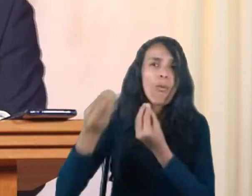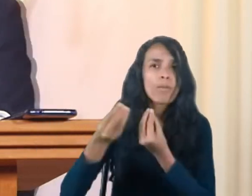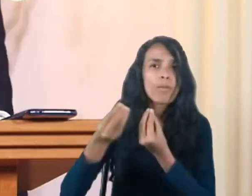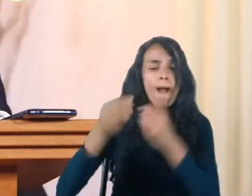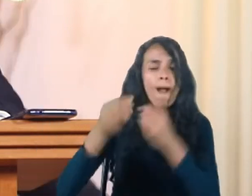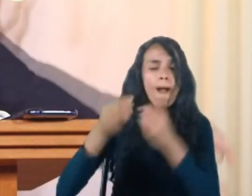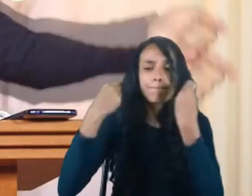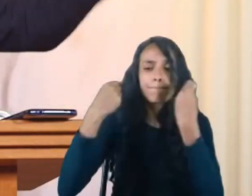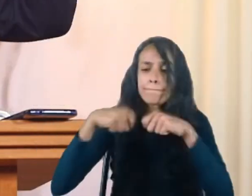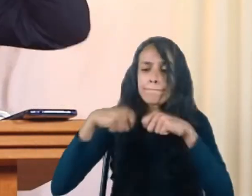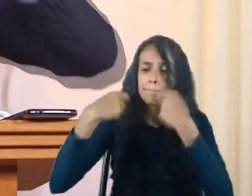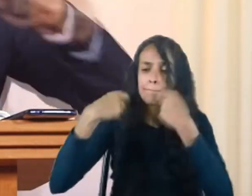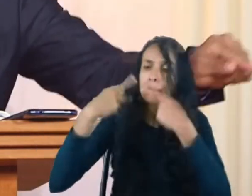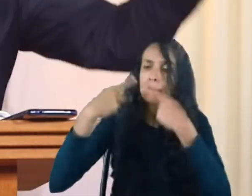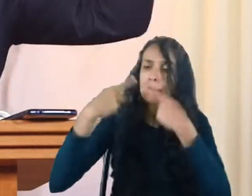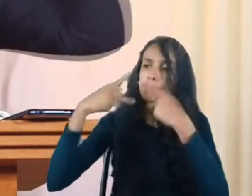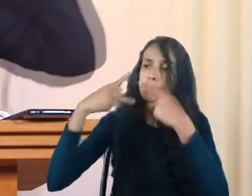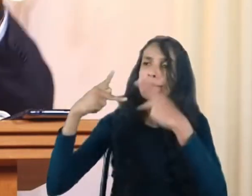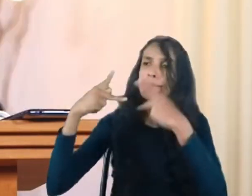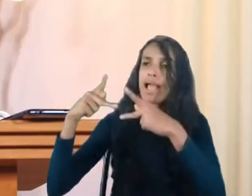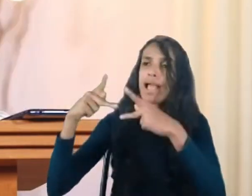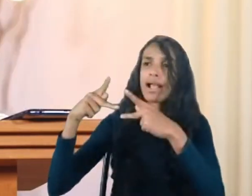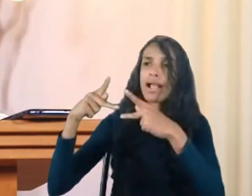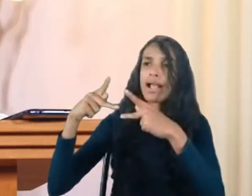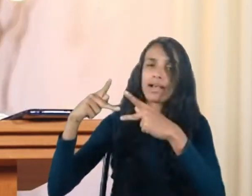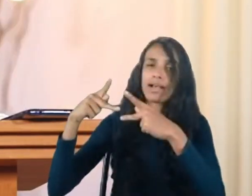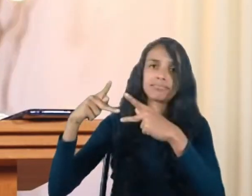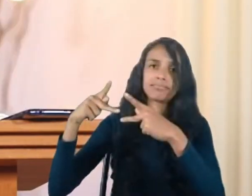não apenas o que eles gostam de ouvir.